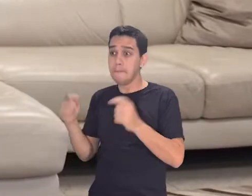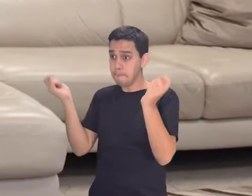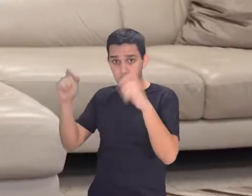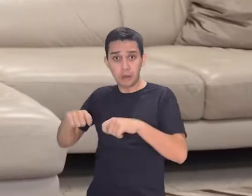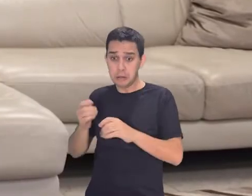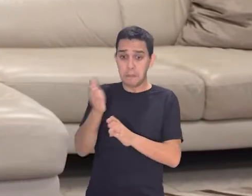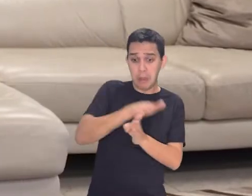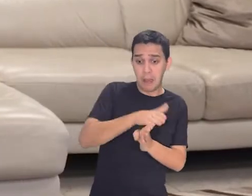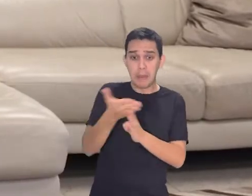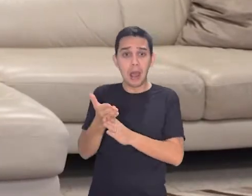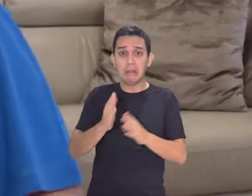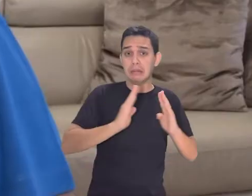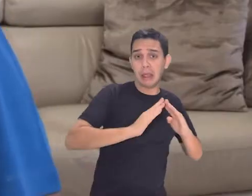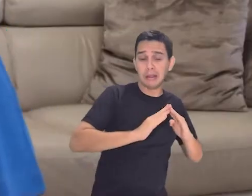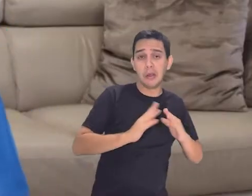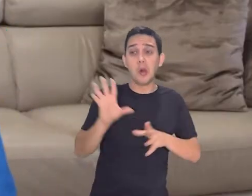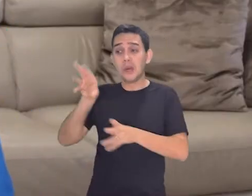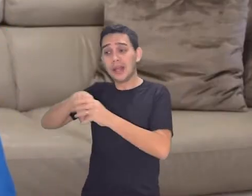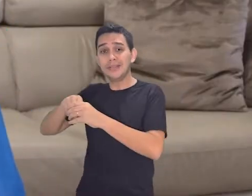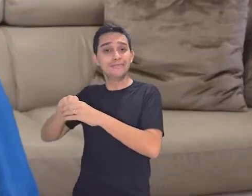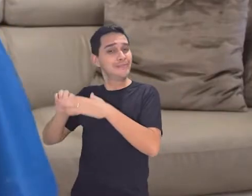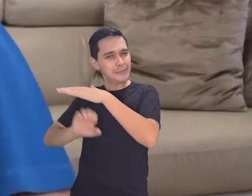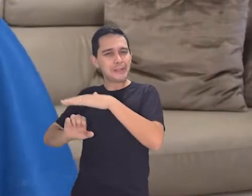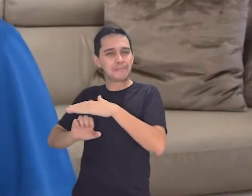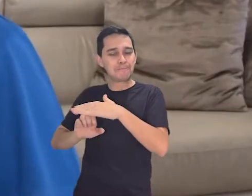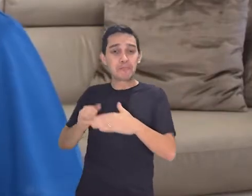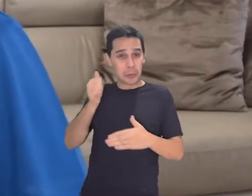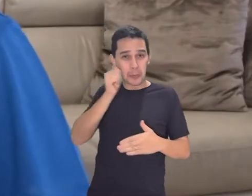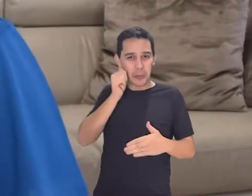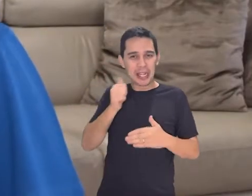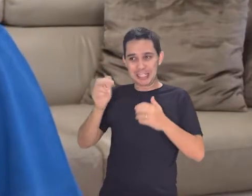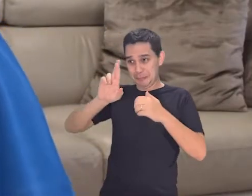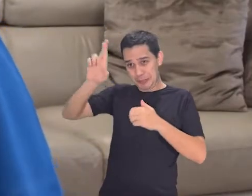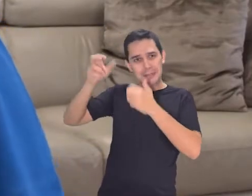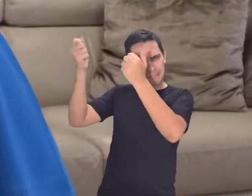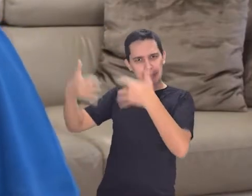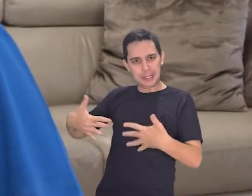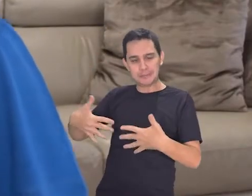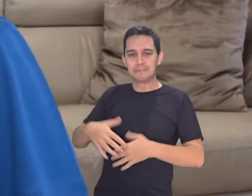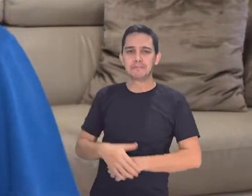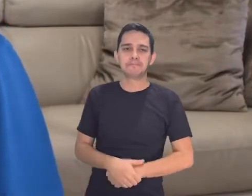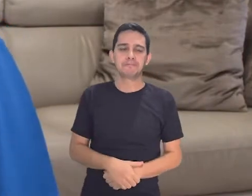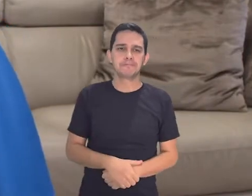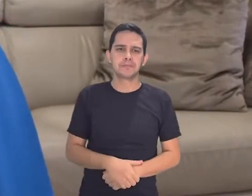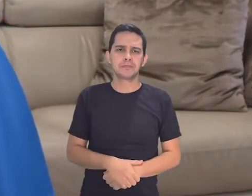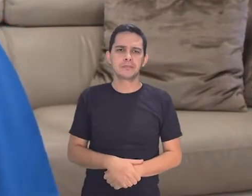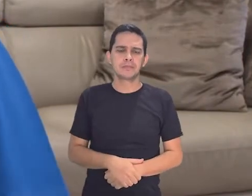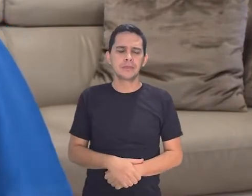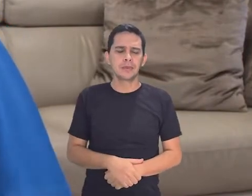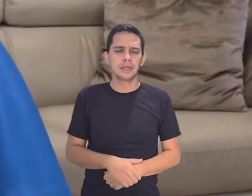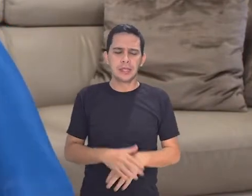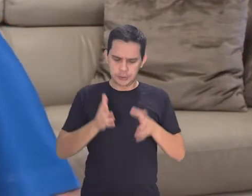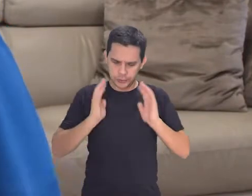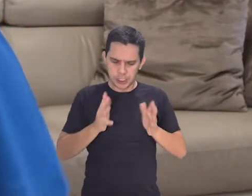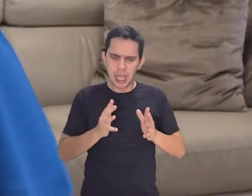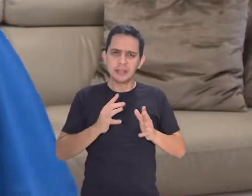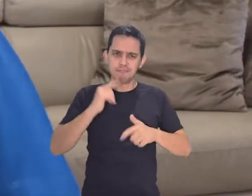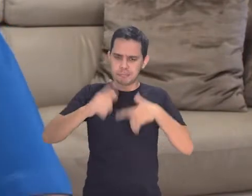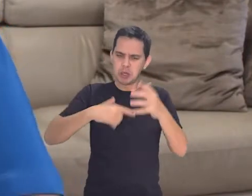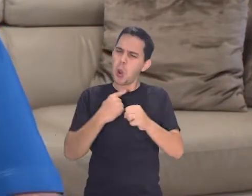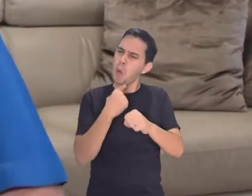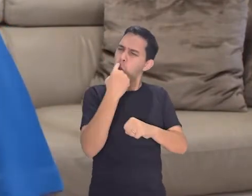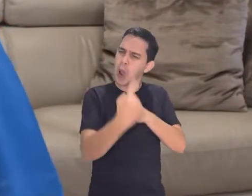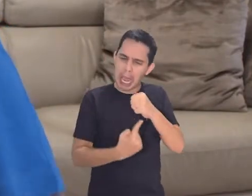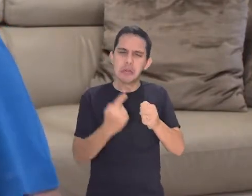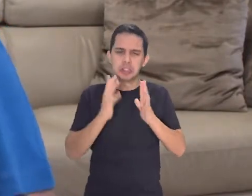diretora administrativa do local. Bom, o home office tem funcionado muito bem, né? Há mais de um ano que a gente está em home office. Os números estão bons,